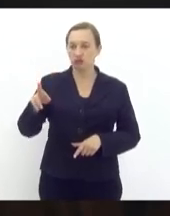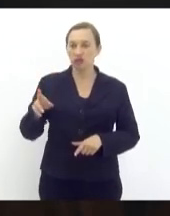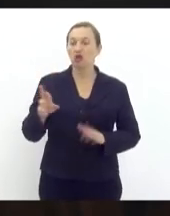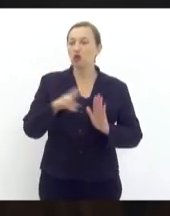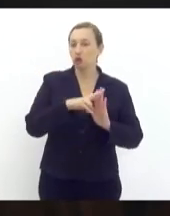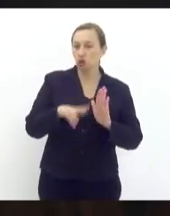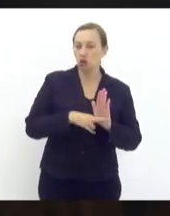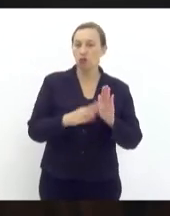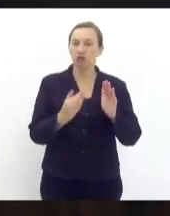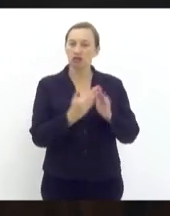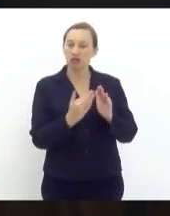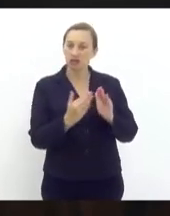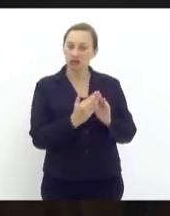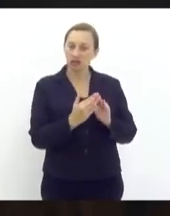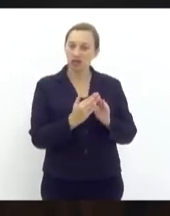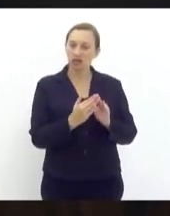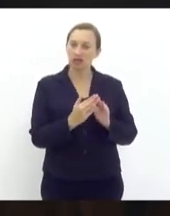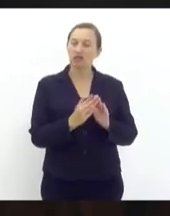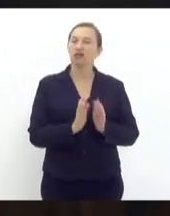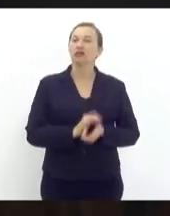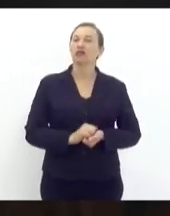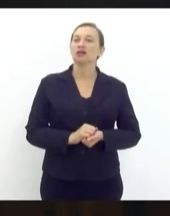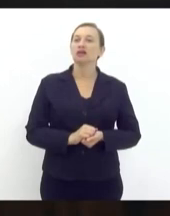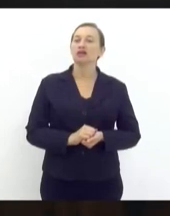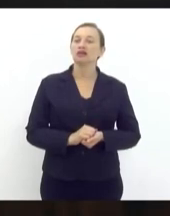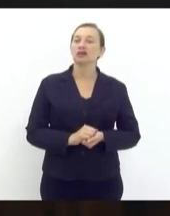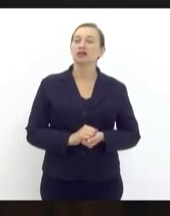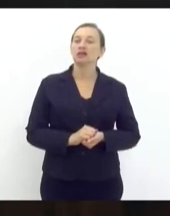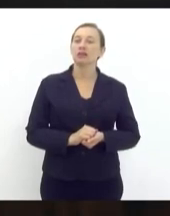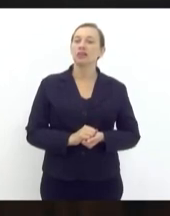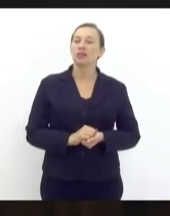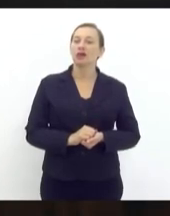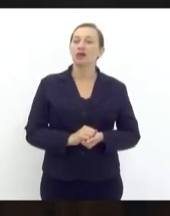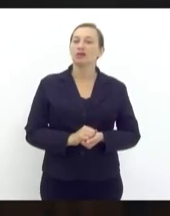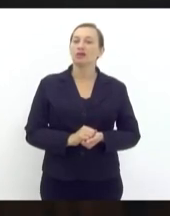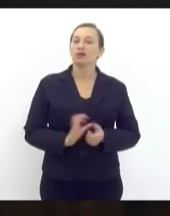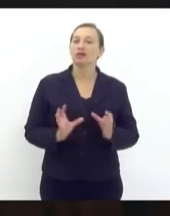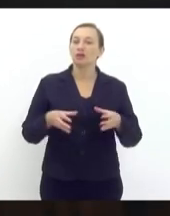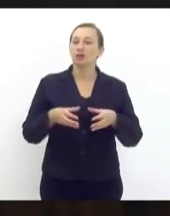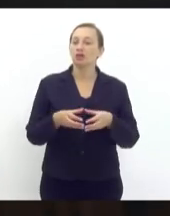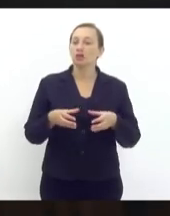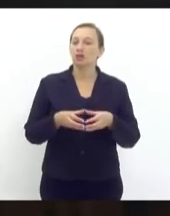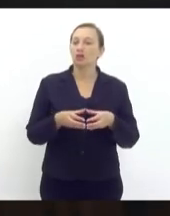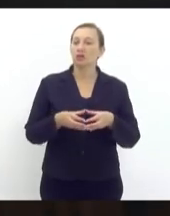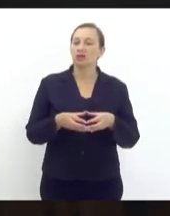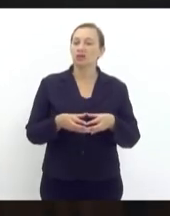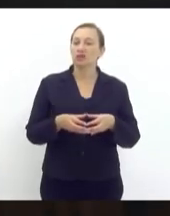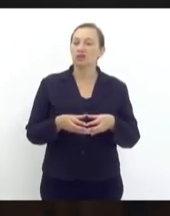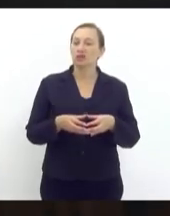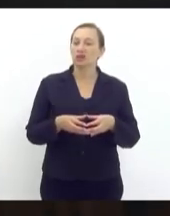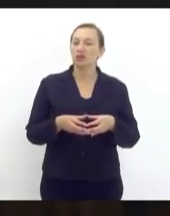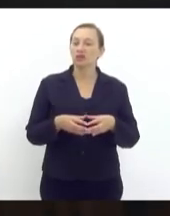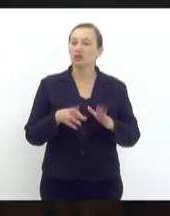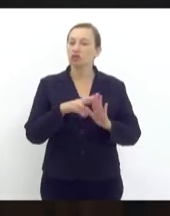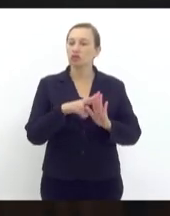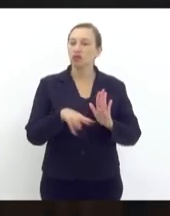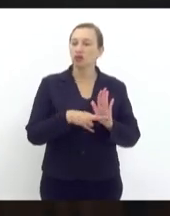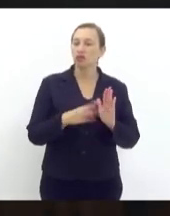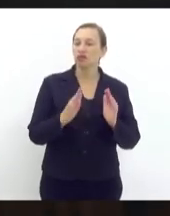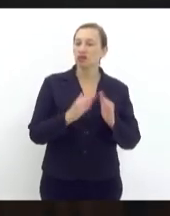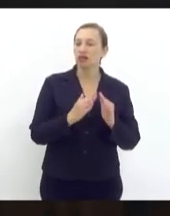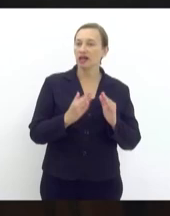normas internas e proposições externas para emitir parecer pela comissão de normas internas e proposições